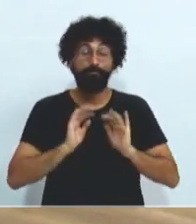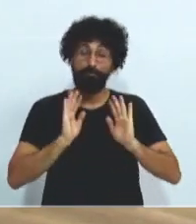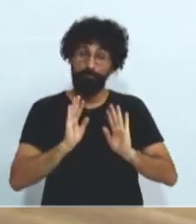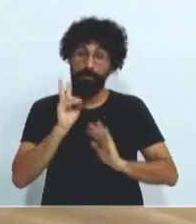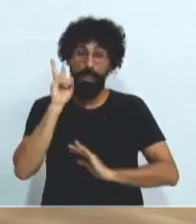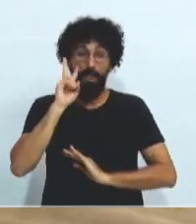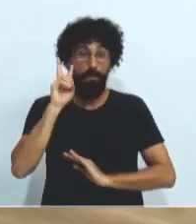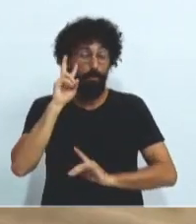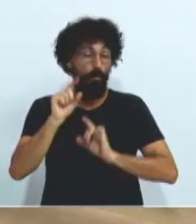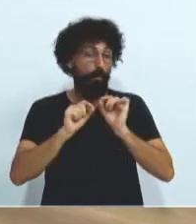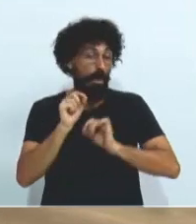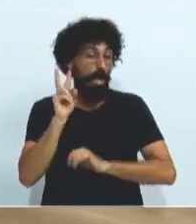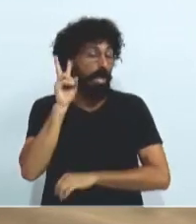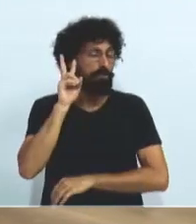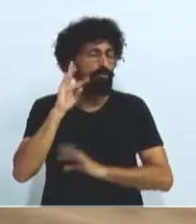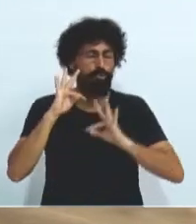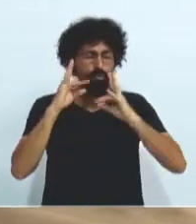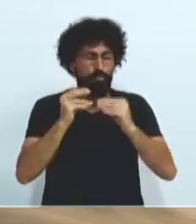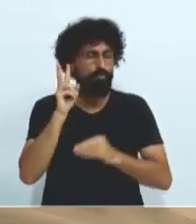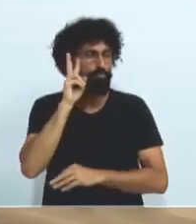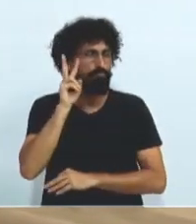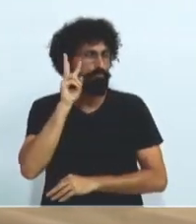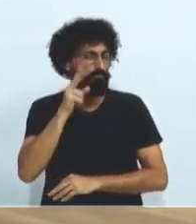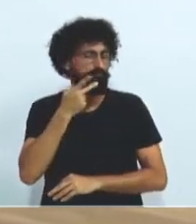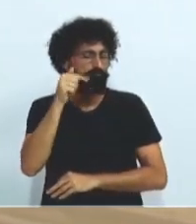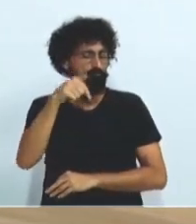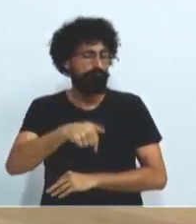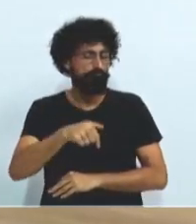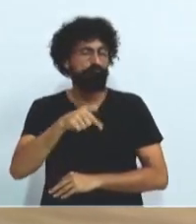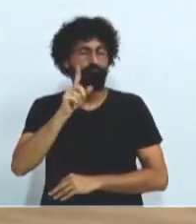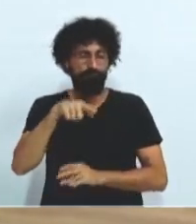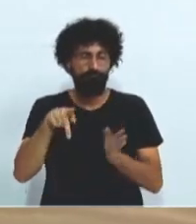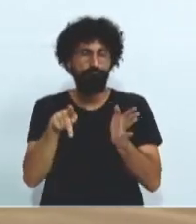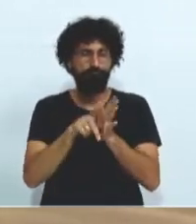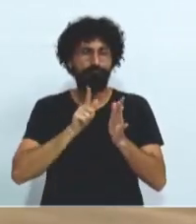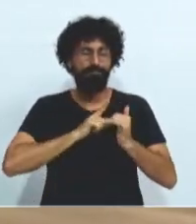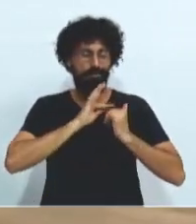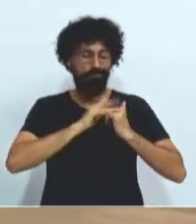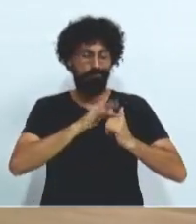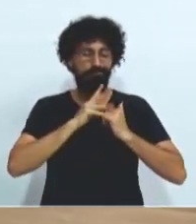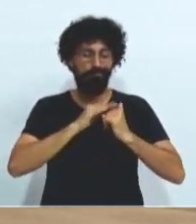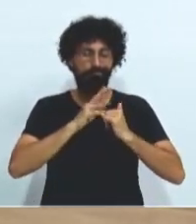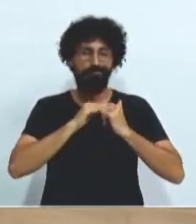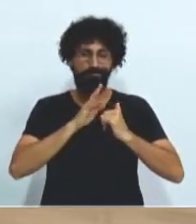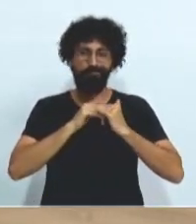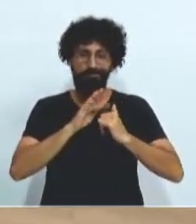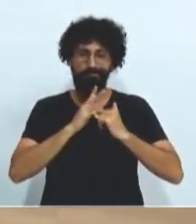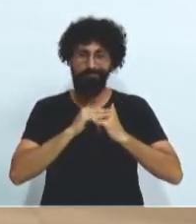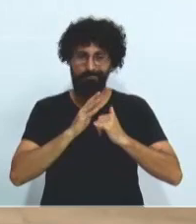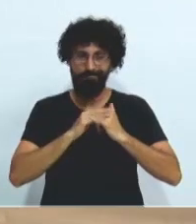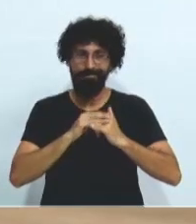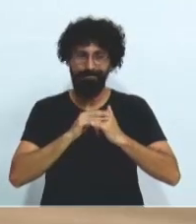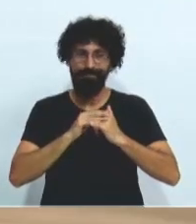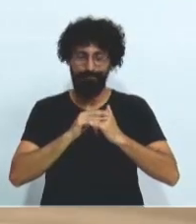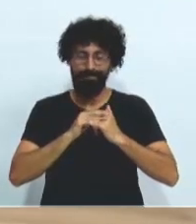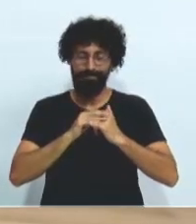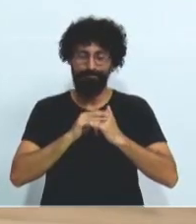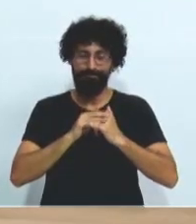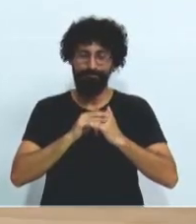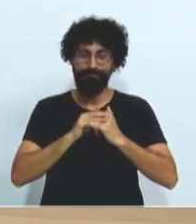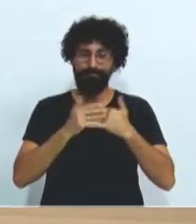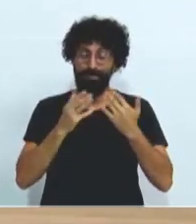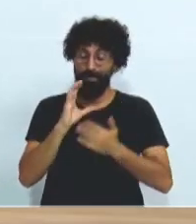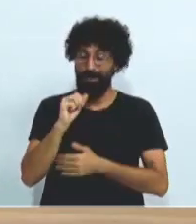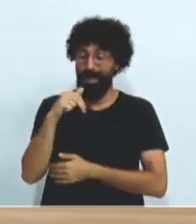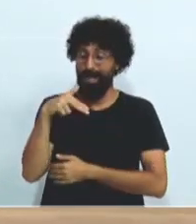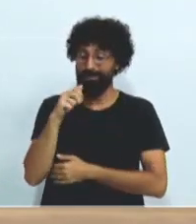essas histórias que a gente traz na tela da SIC TV ficam disponíveis no nosso canal no YouTube, canal SIC TV, para você rever, compartilhar, nos ajudar aí